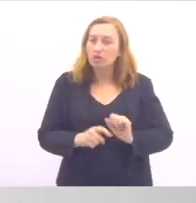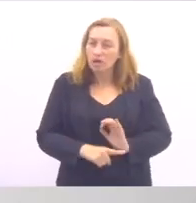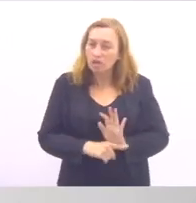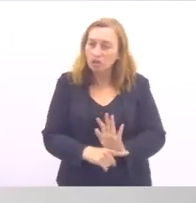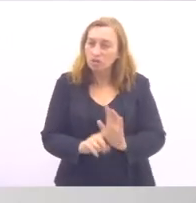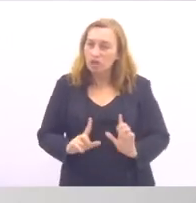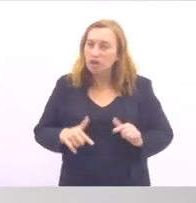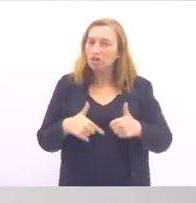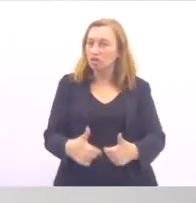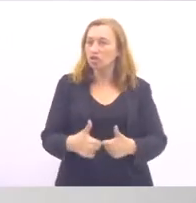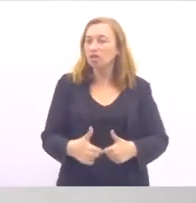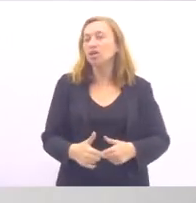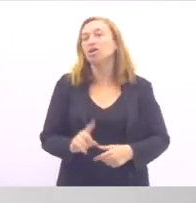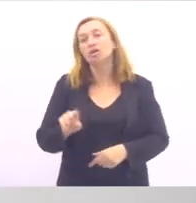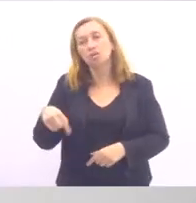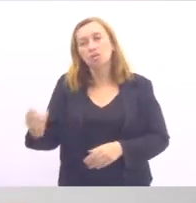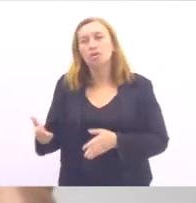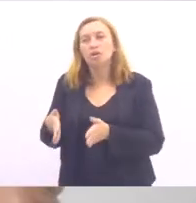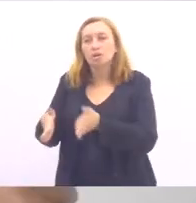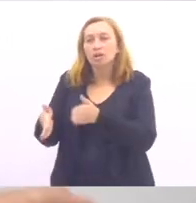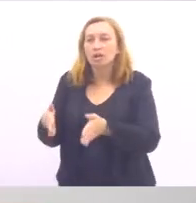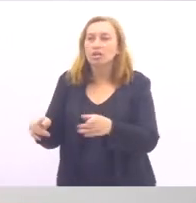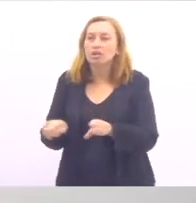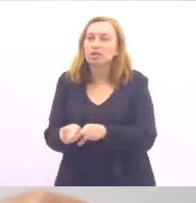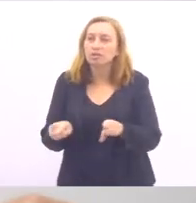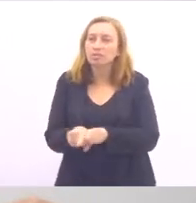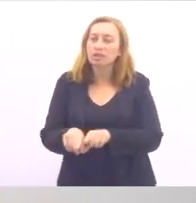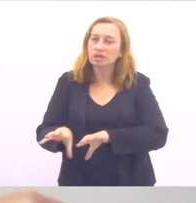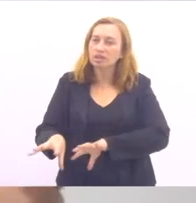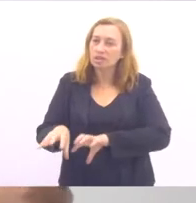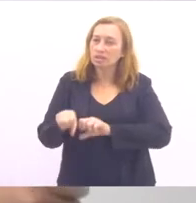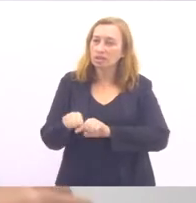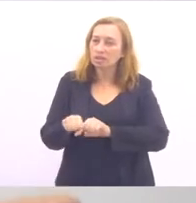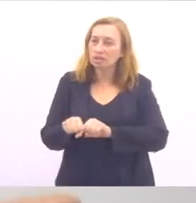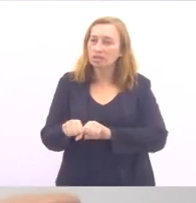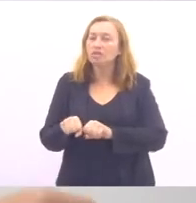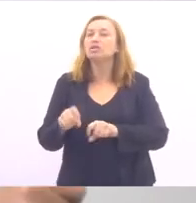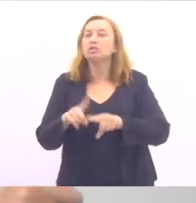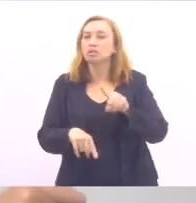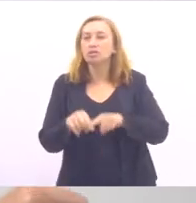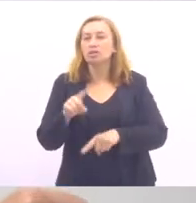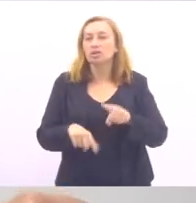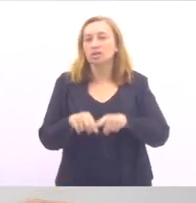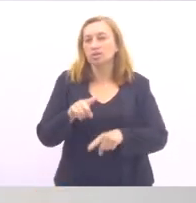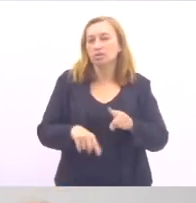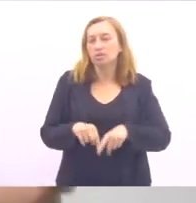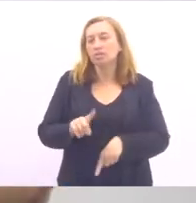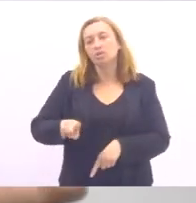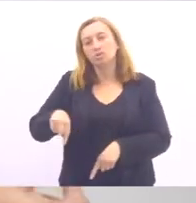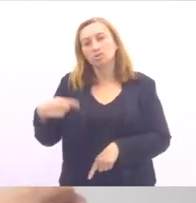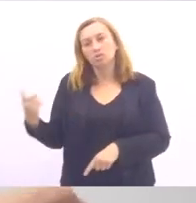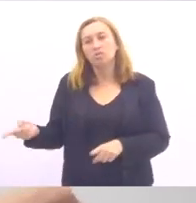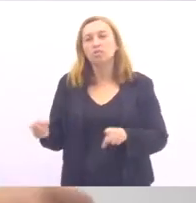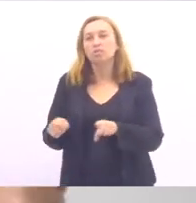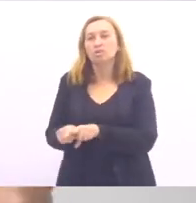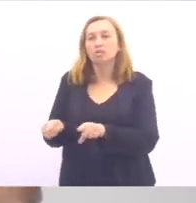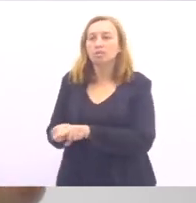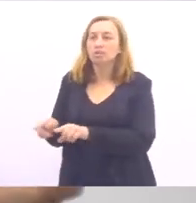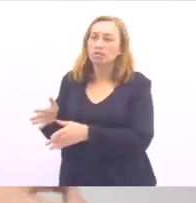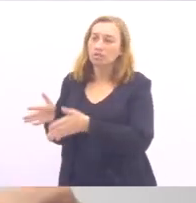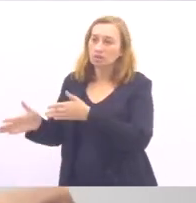agir. Tem uma outra fase também de aquisição de equipamentos e tem uma outra fase também